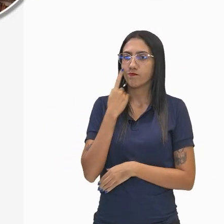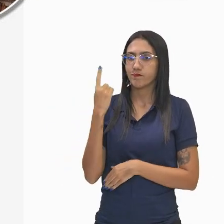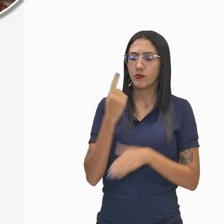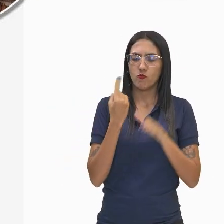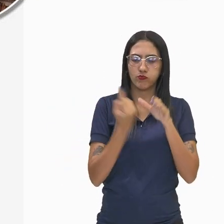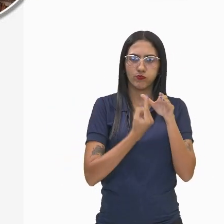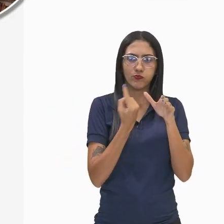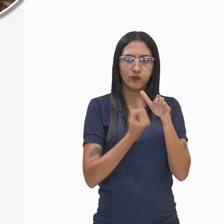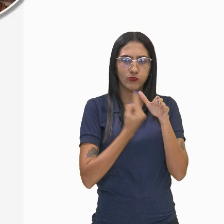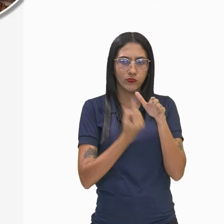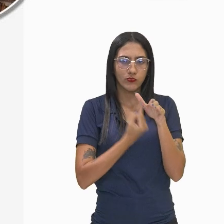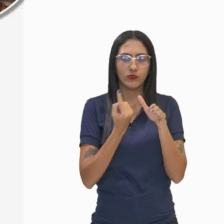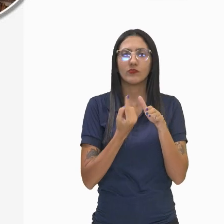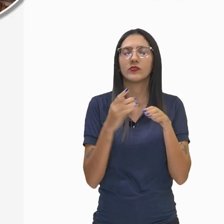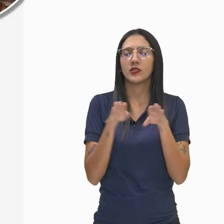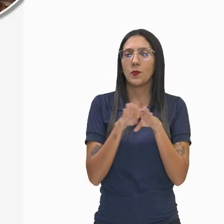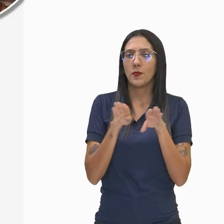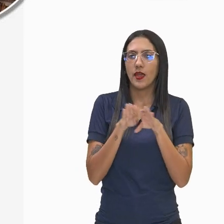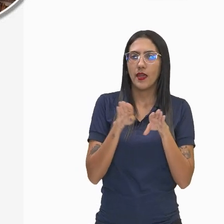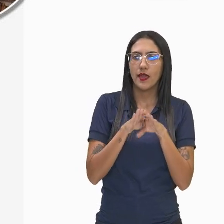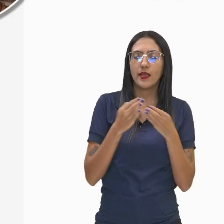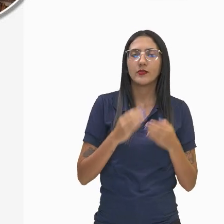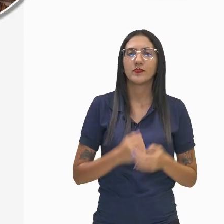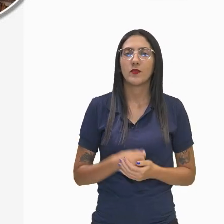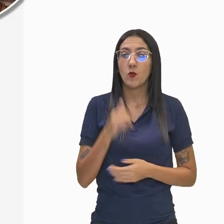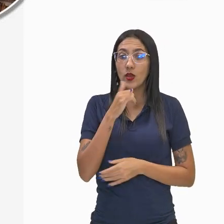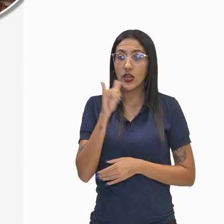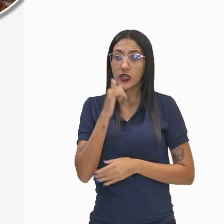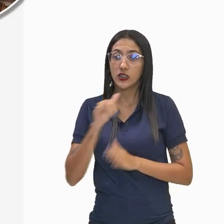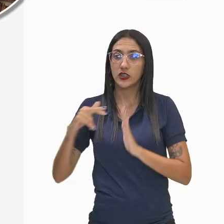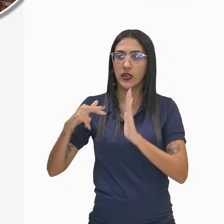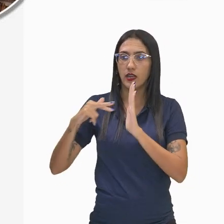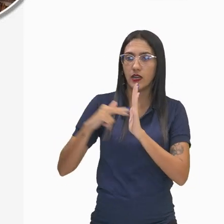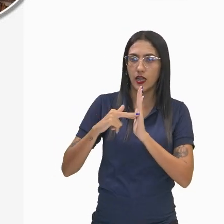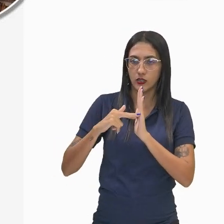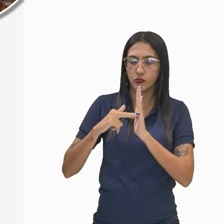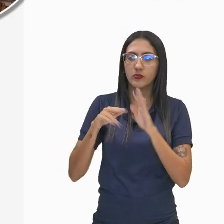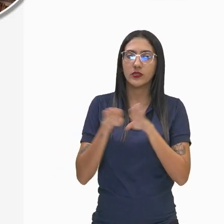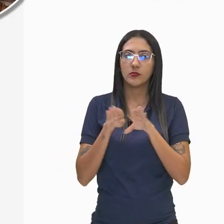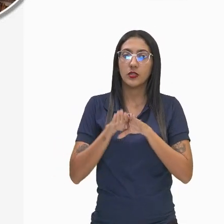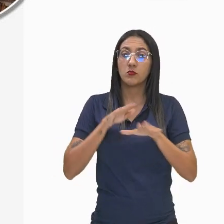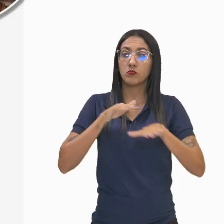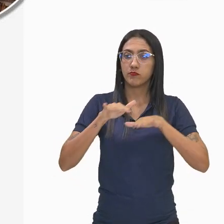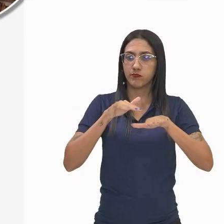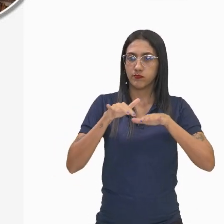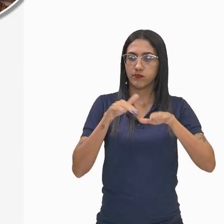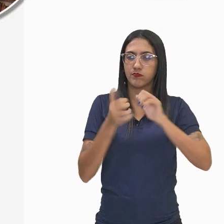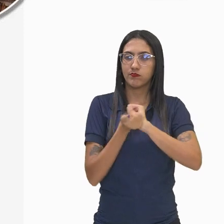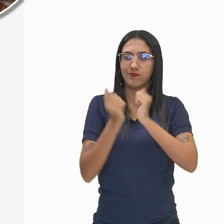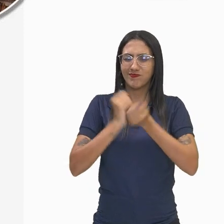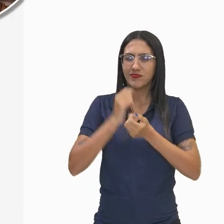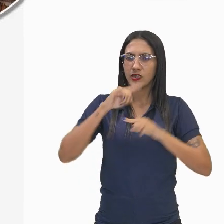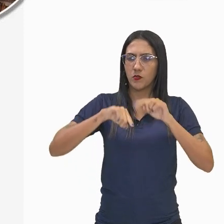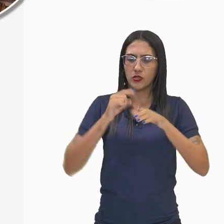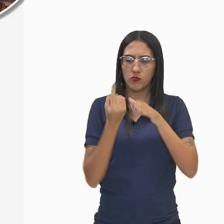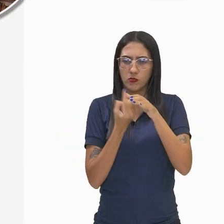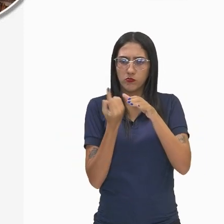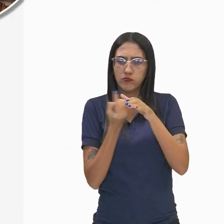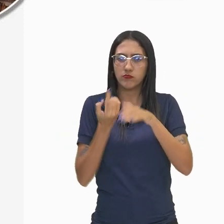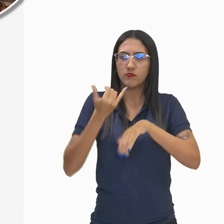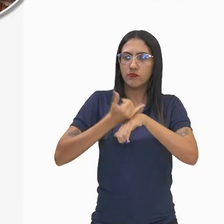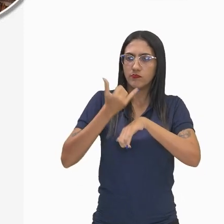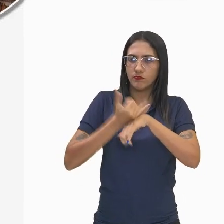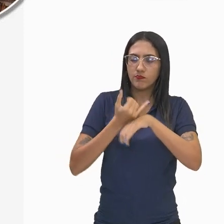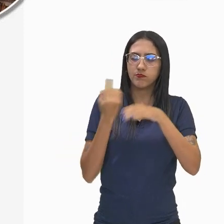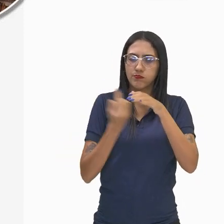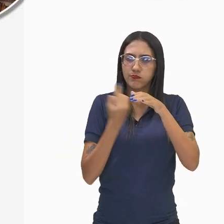né? Um processador que transforma a energia elétrica em energia de movimento das pás desse aparelho,